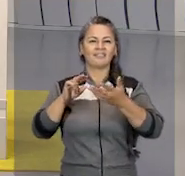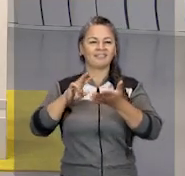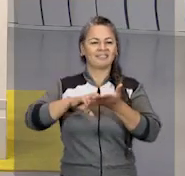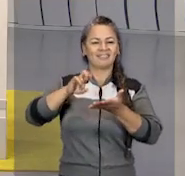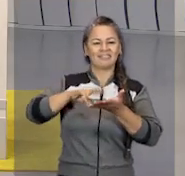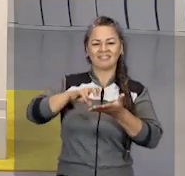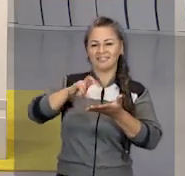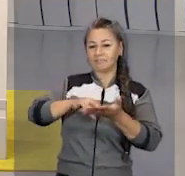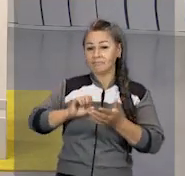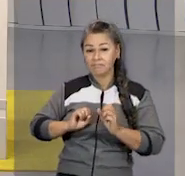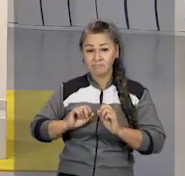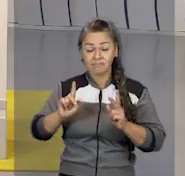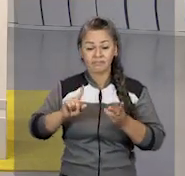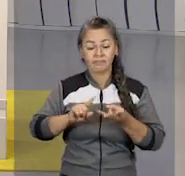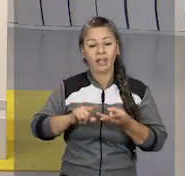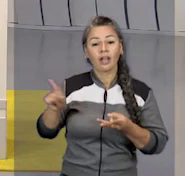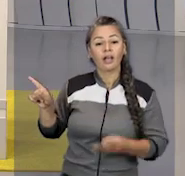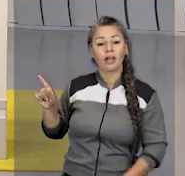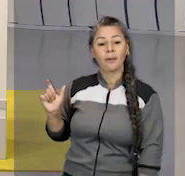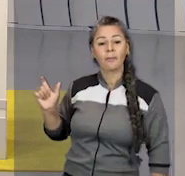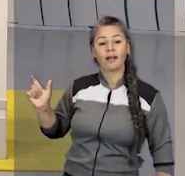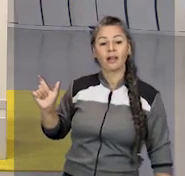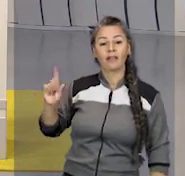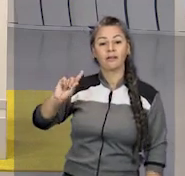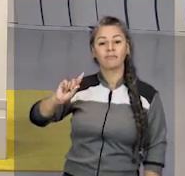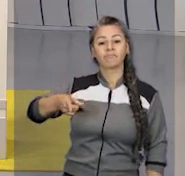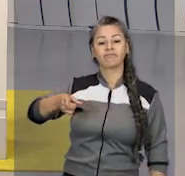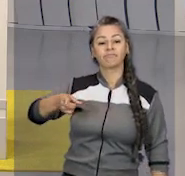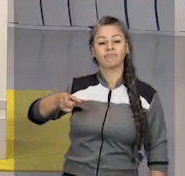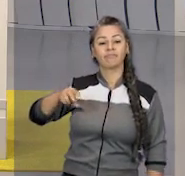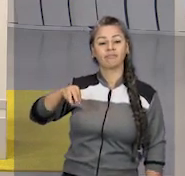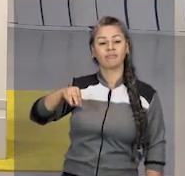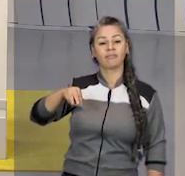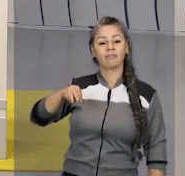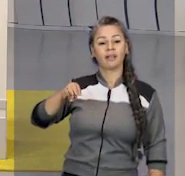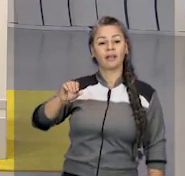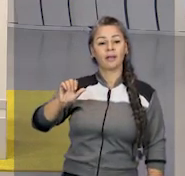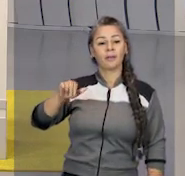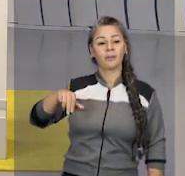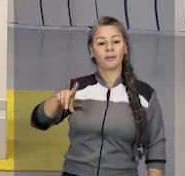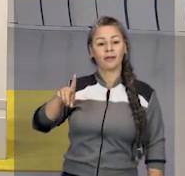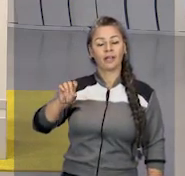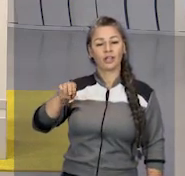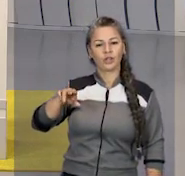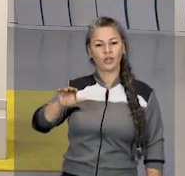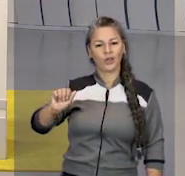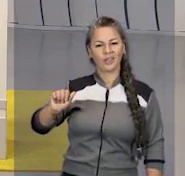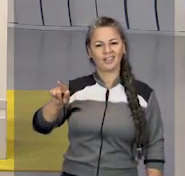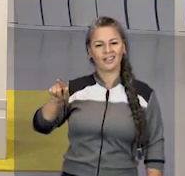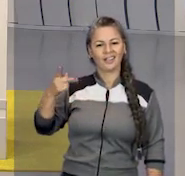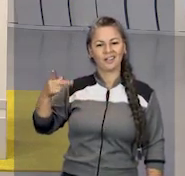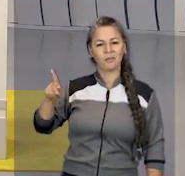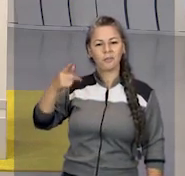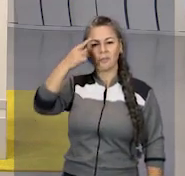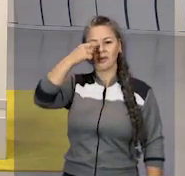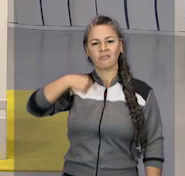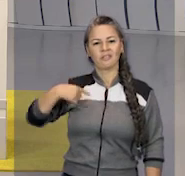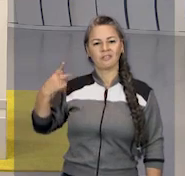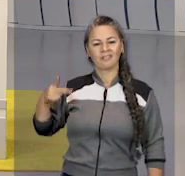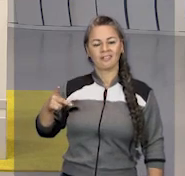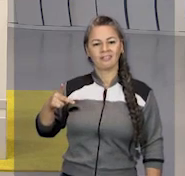séria. Olha, mandona, olha, mandona, comportamental. E aí nós